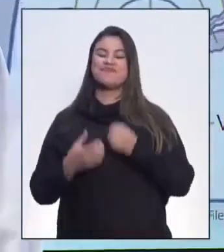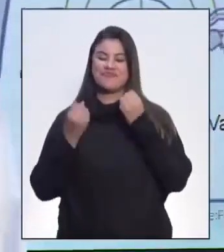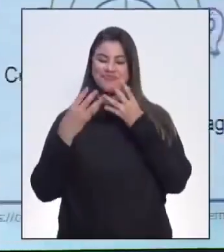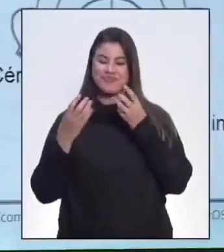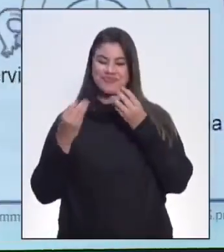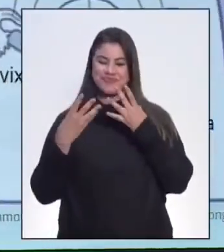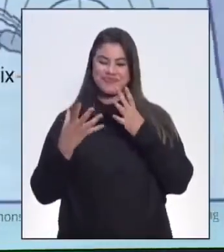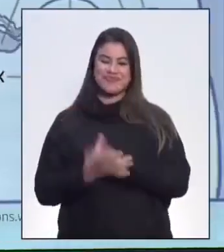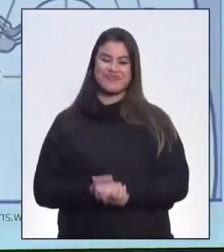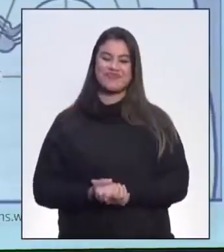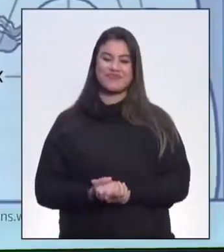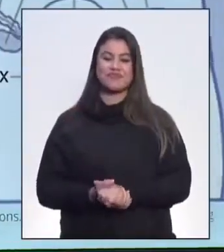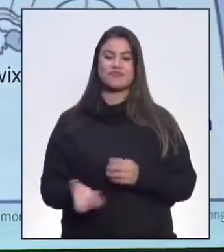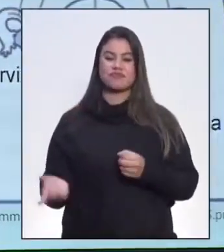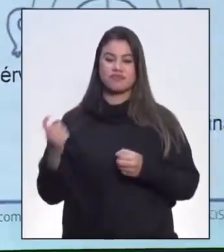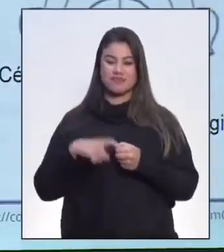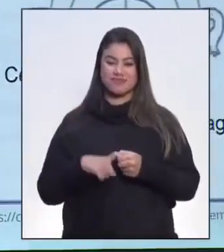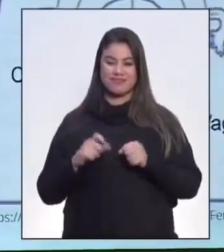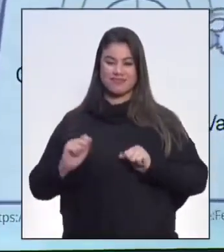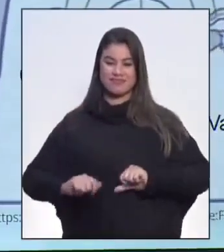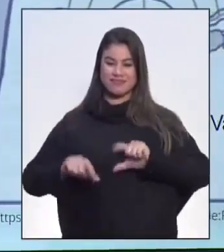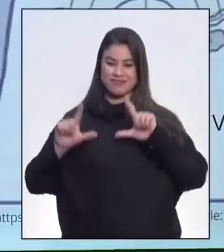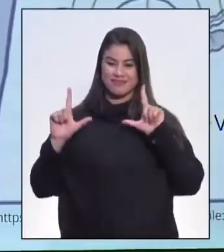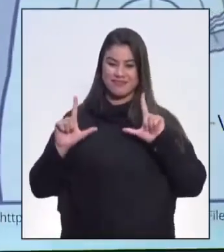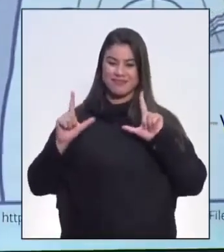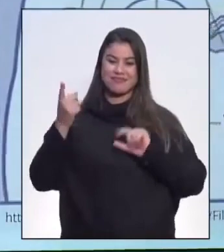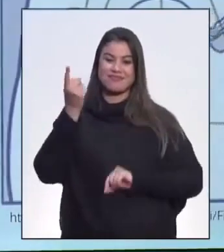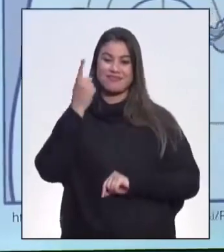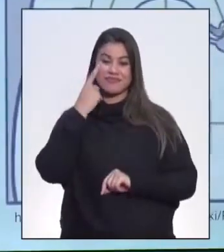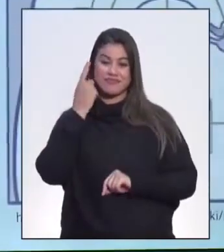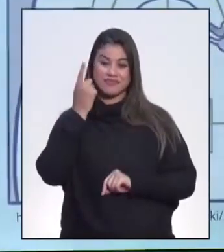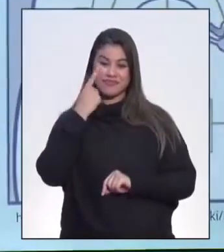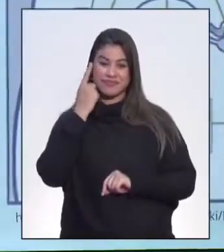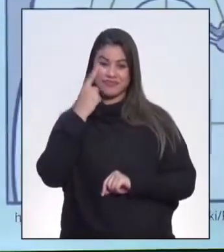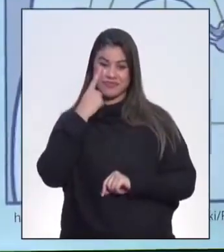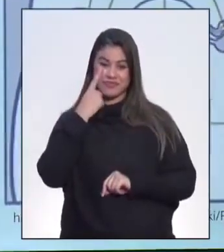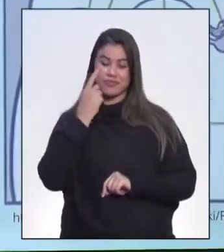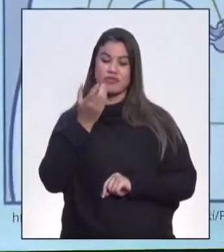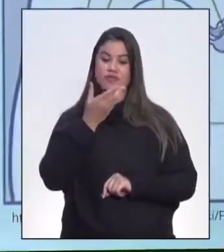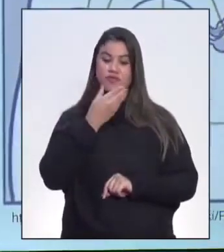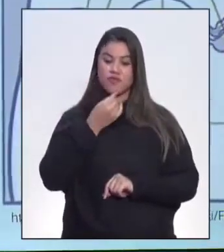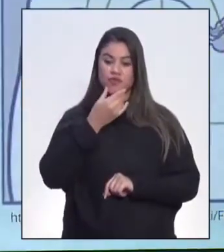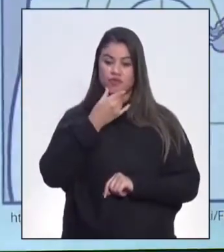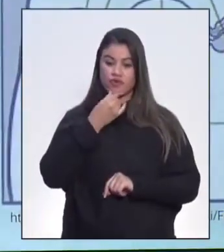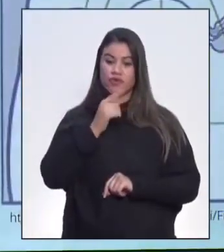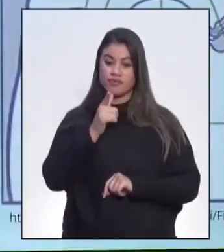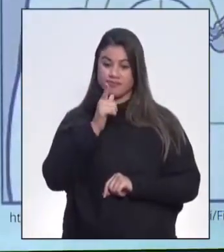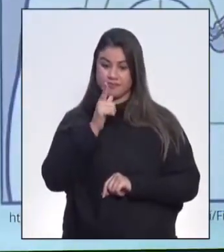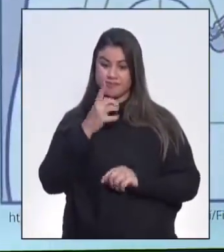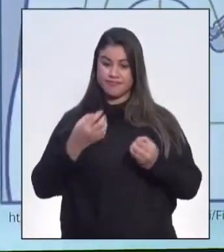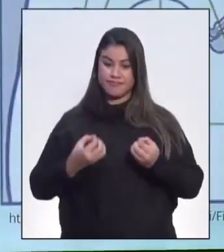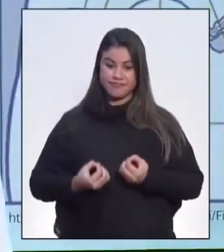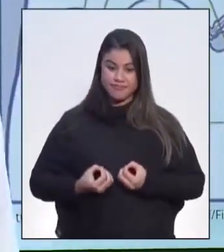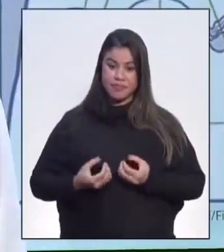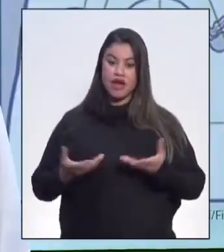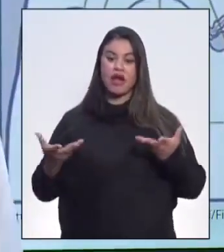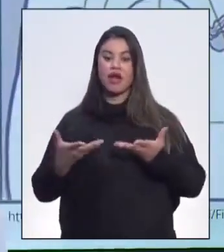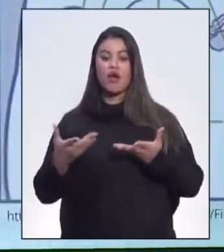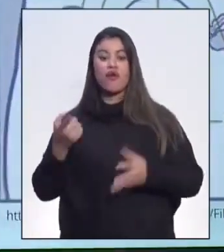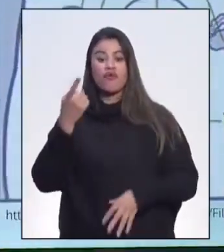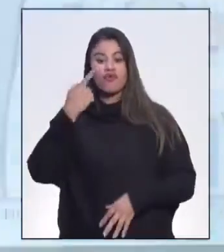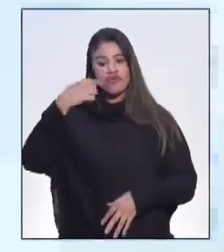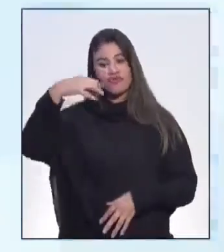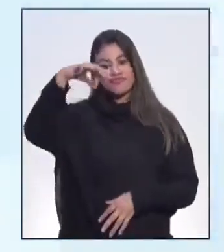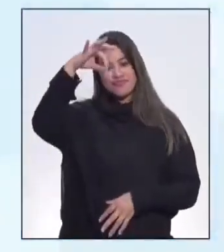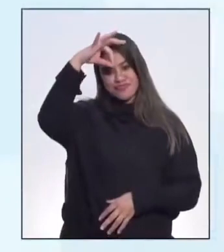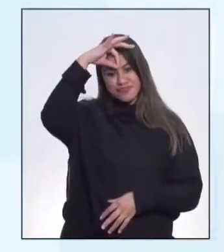Então, retornando aqui, a gente vai ver um pouquinho, né? A gente viu o sistema reprodutor masculino, agora vamos ver um pouquinho o sistema reprodutor feminino,